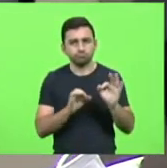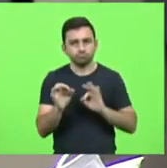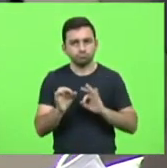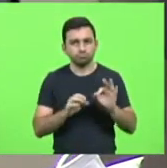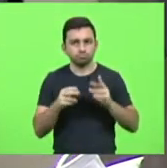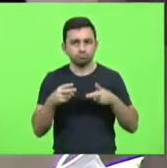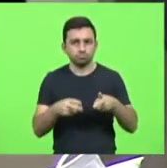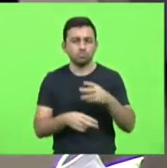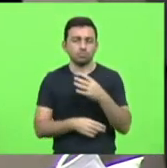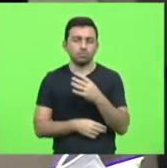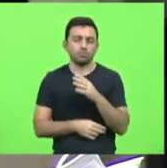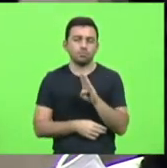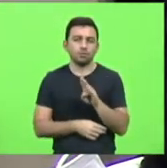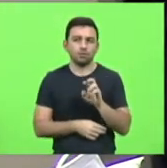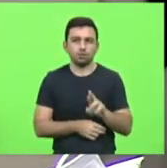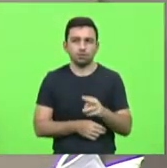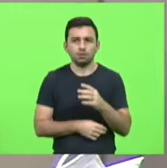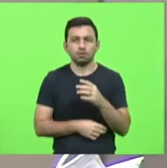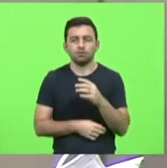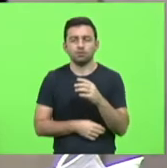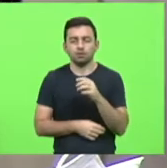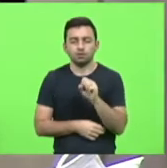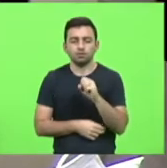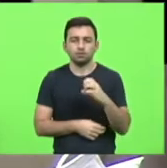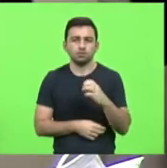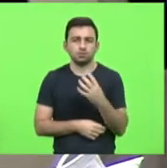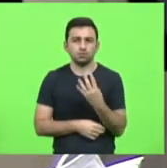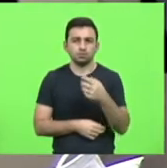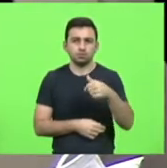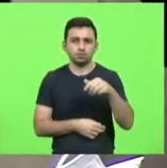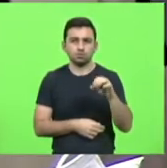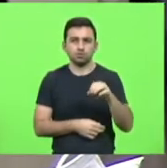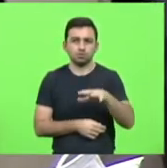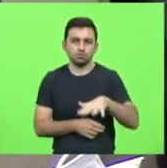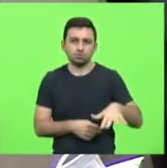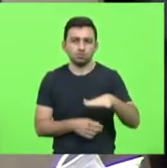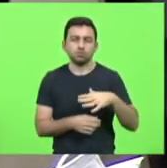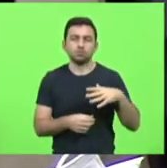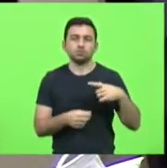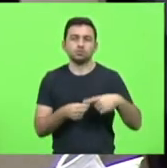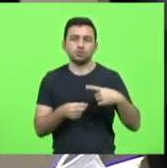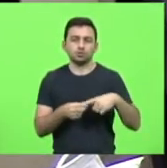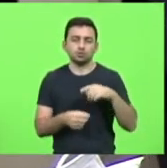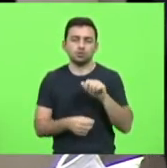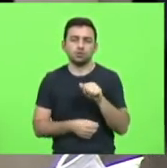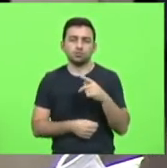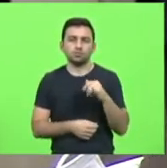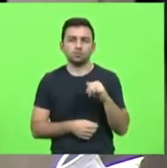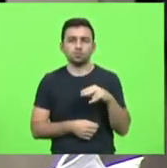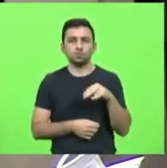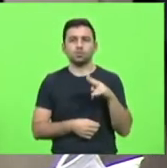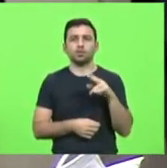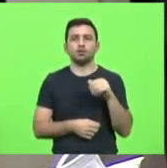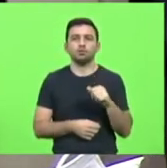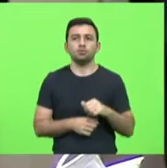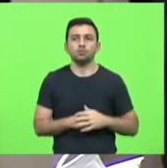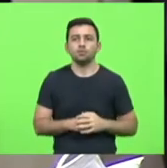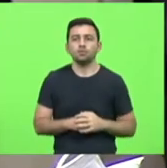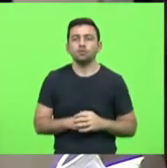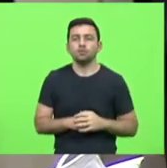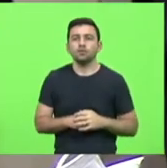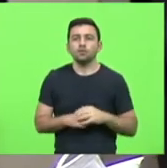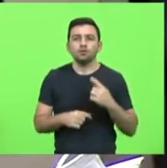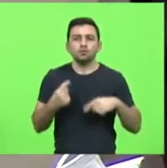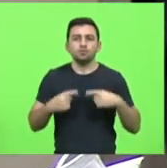da BRSC 470, trecho que abrange o município de Apiúna. Em discussão. Não havendo quem